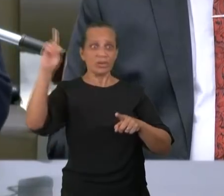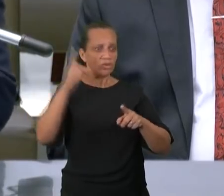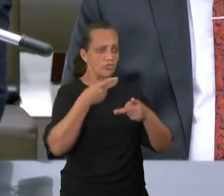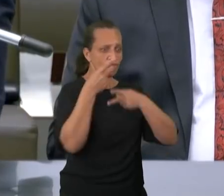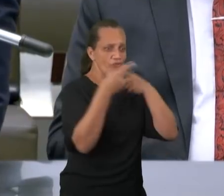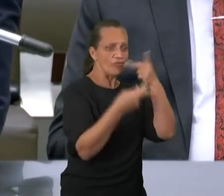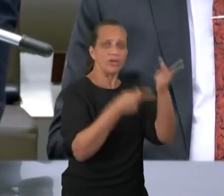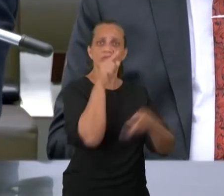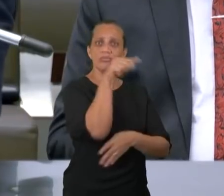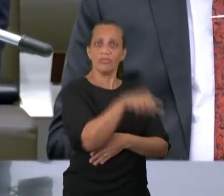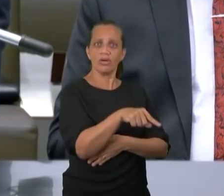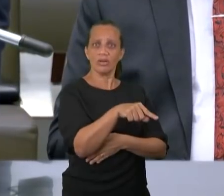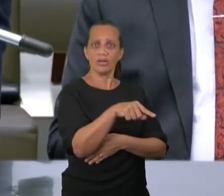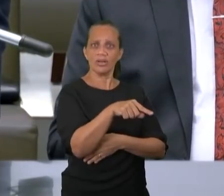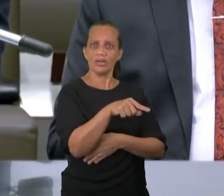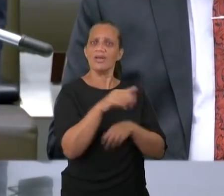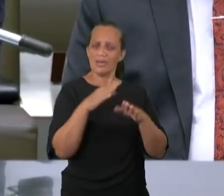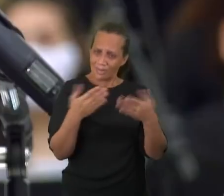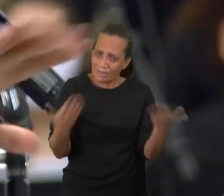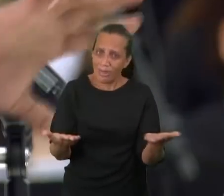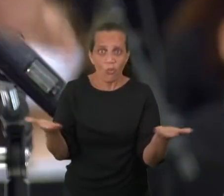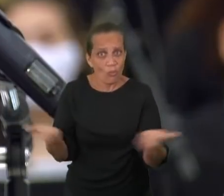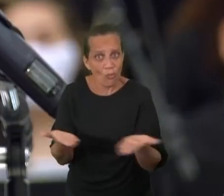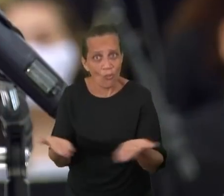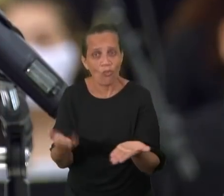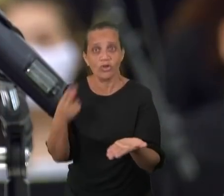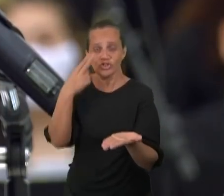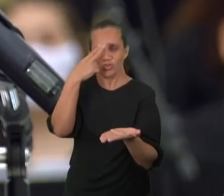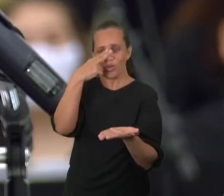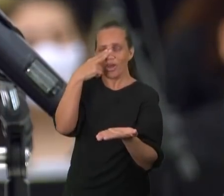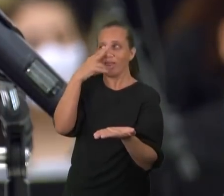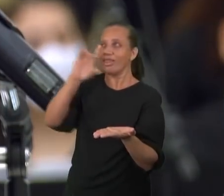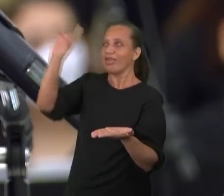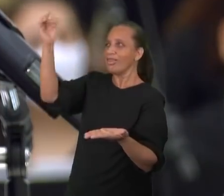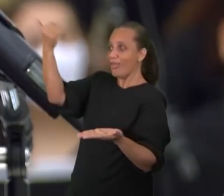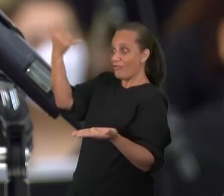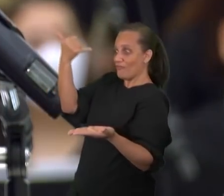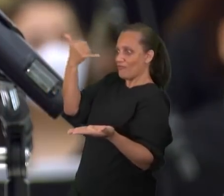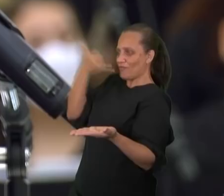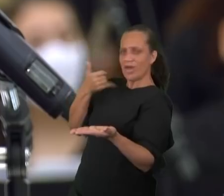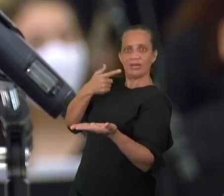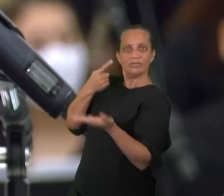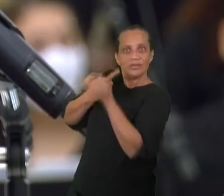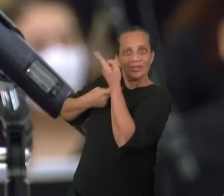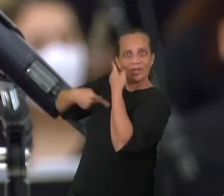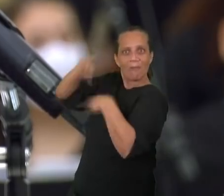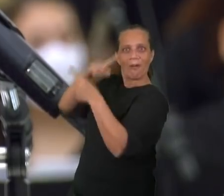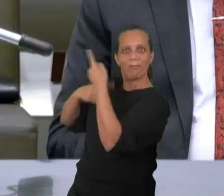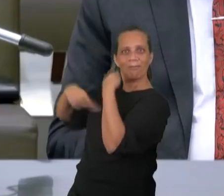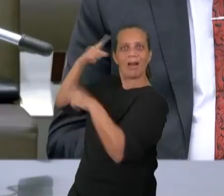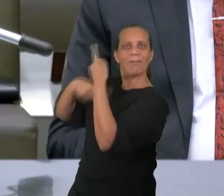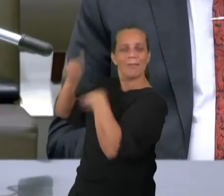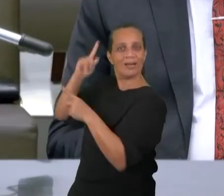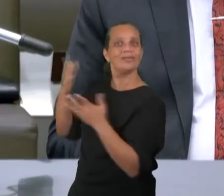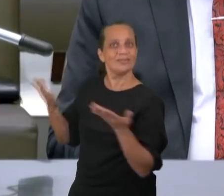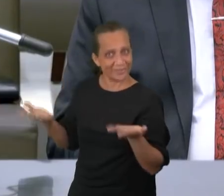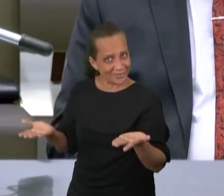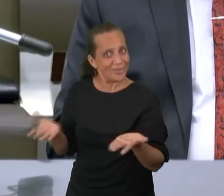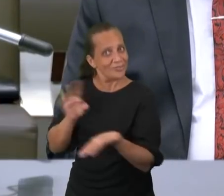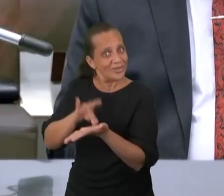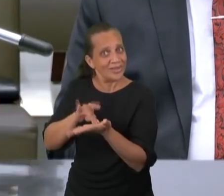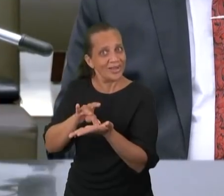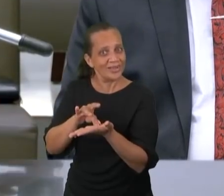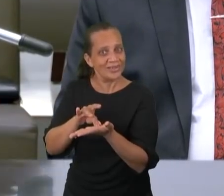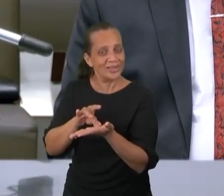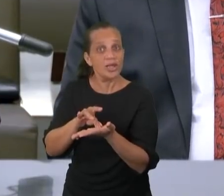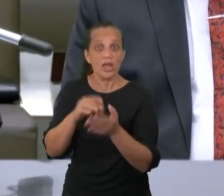Deus falou comigo. Porque o crente é assim, quando recebe a palavra, o semblante muda na hora. Deus falou. Pronto, está falado. Aleluia.